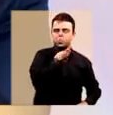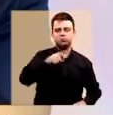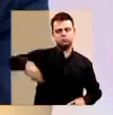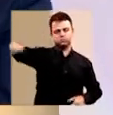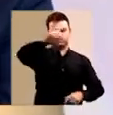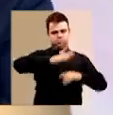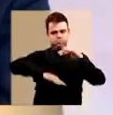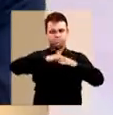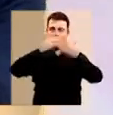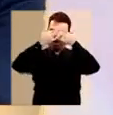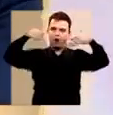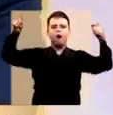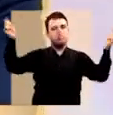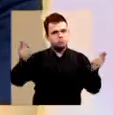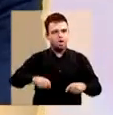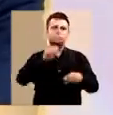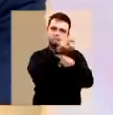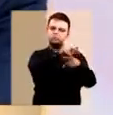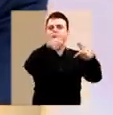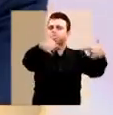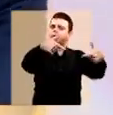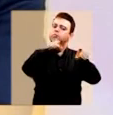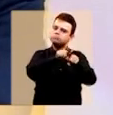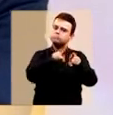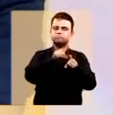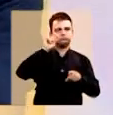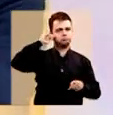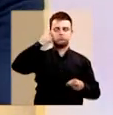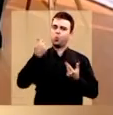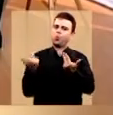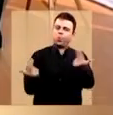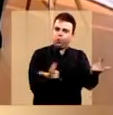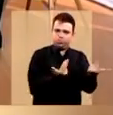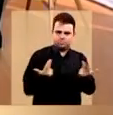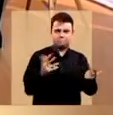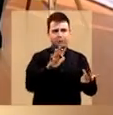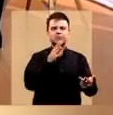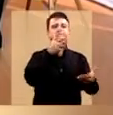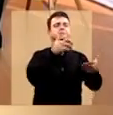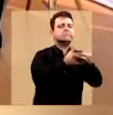e tudo mais, também têm condições de trabalhar. Agora, vai se deparar com